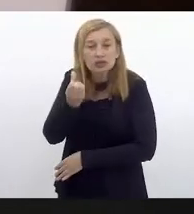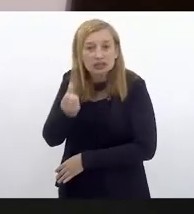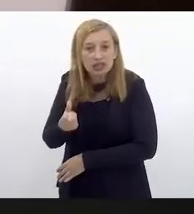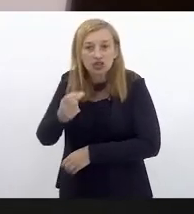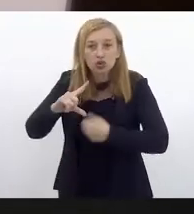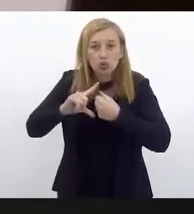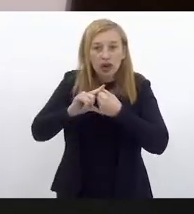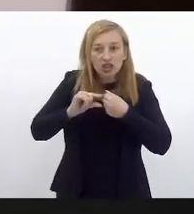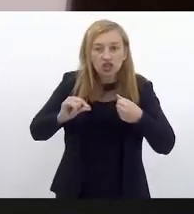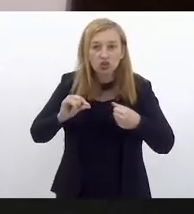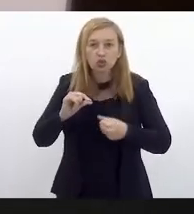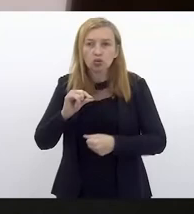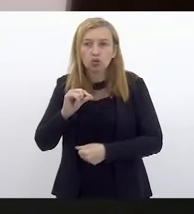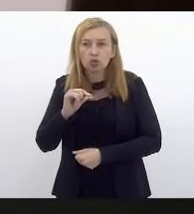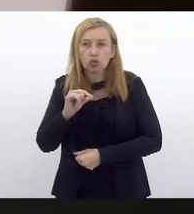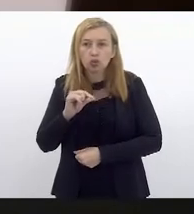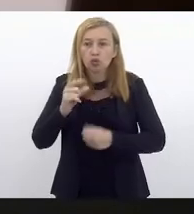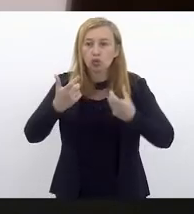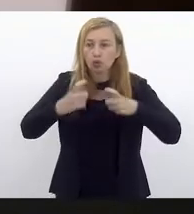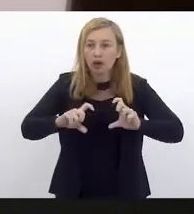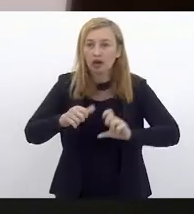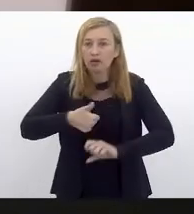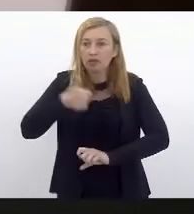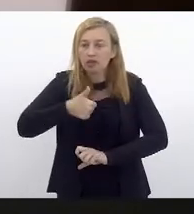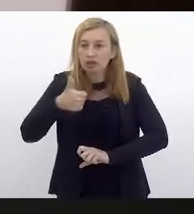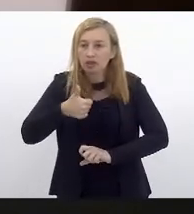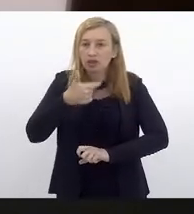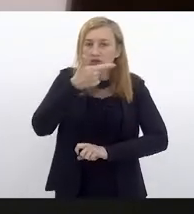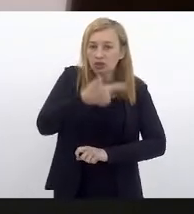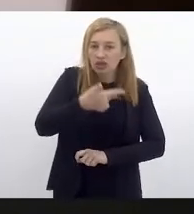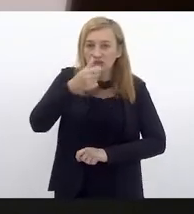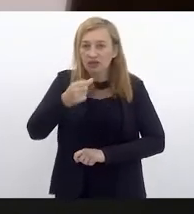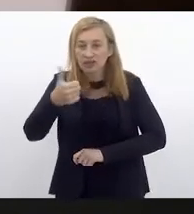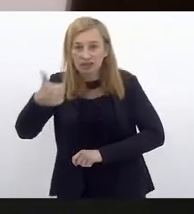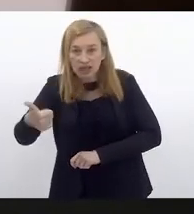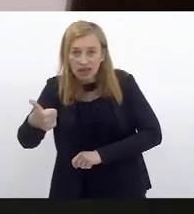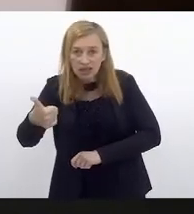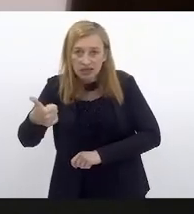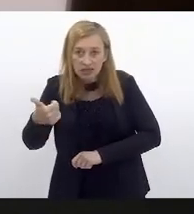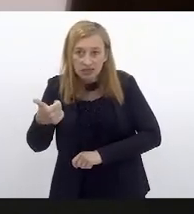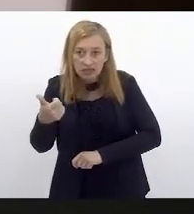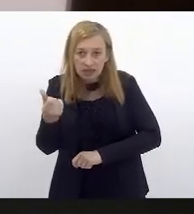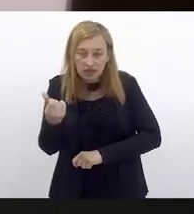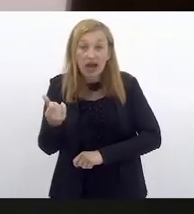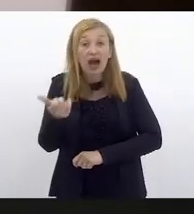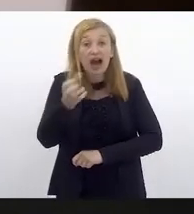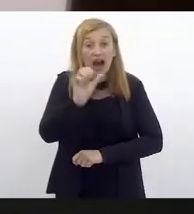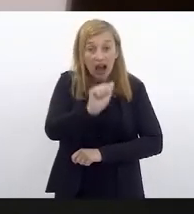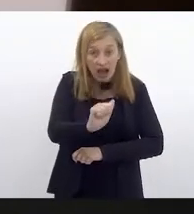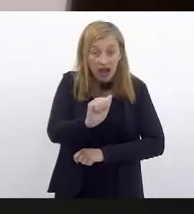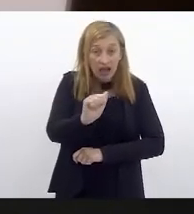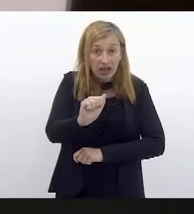parágrafo 1º do artigo 226-A é claro.